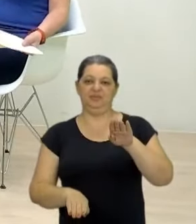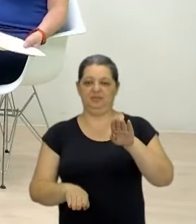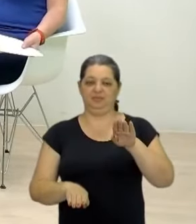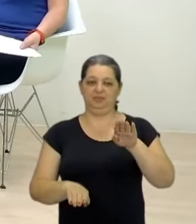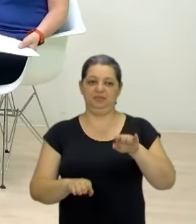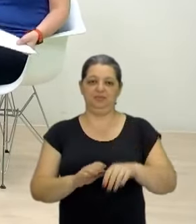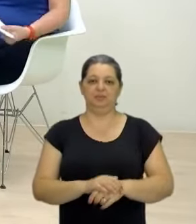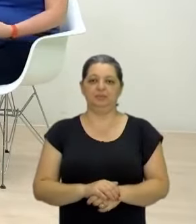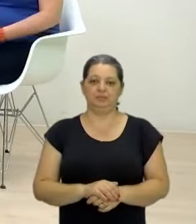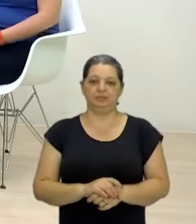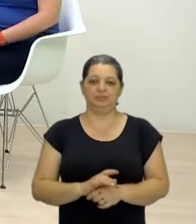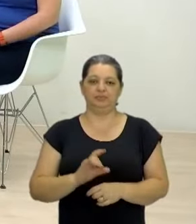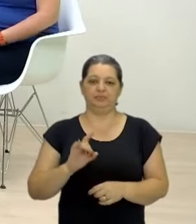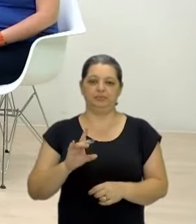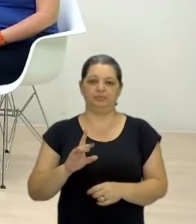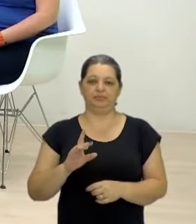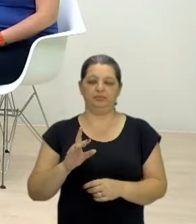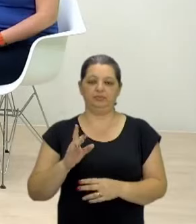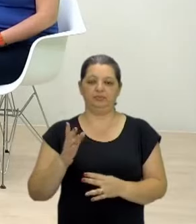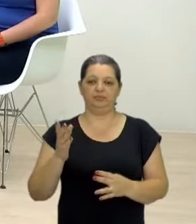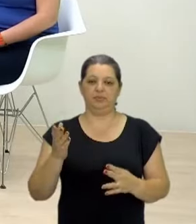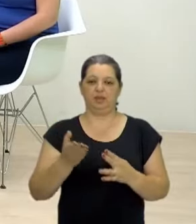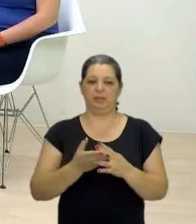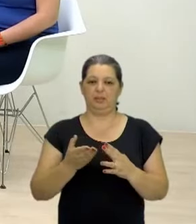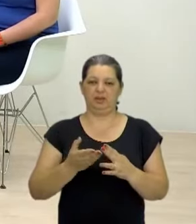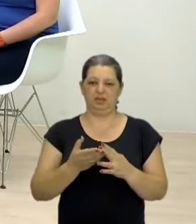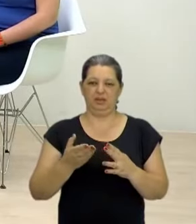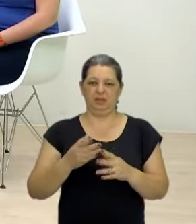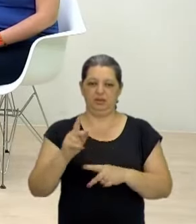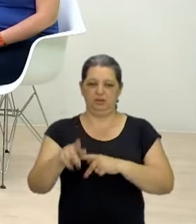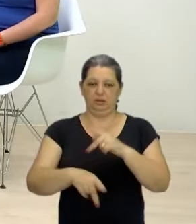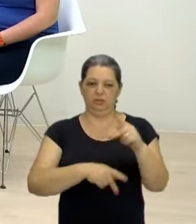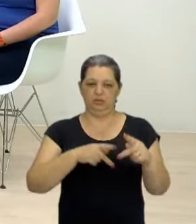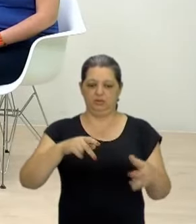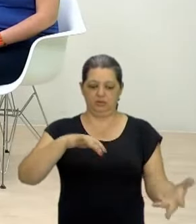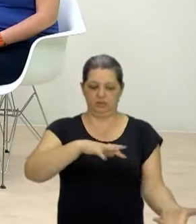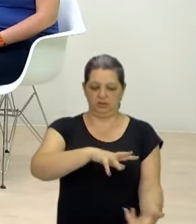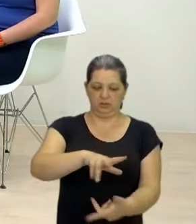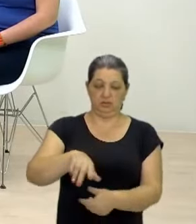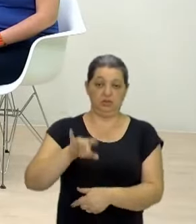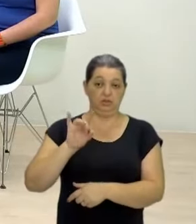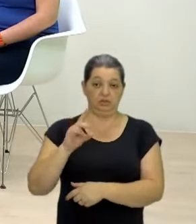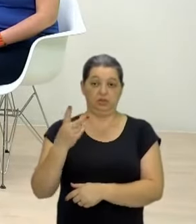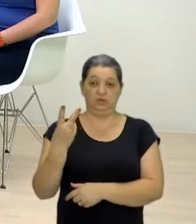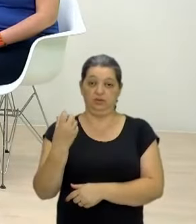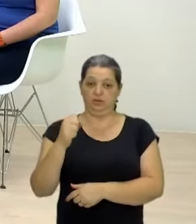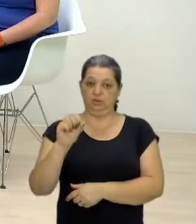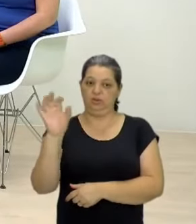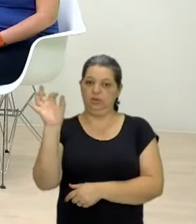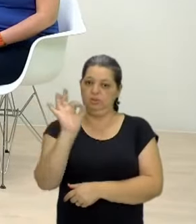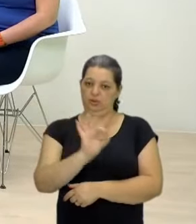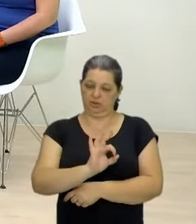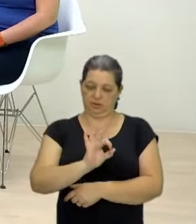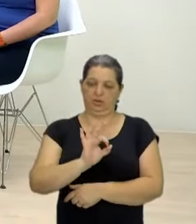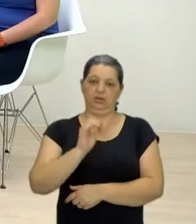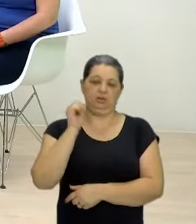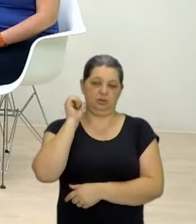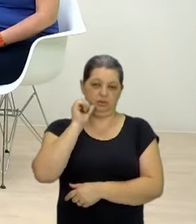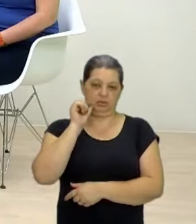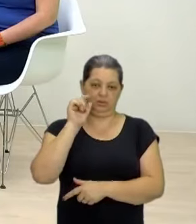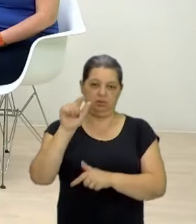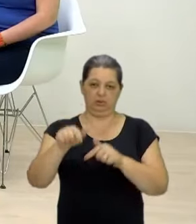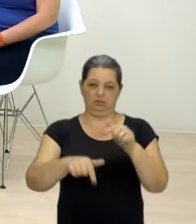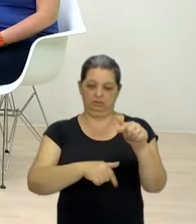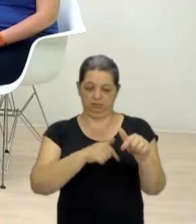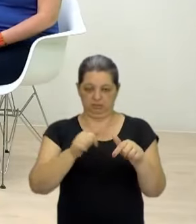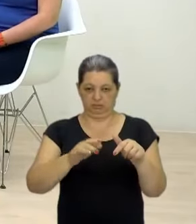50-50, né? A metade da população mundial, acho que um pouquinho mais, mas apenas 28% no mundo todo. Vocês sabem que existem mais de 100